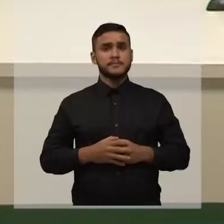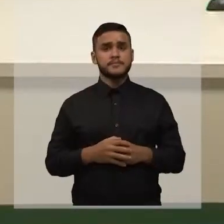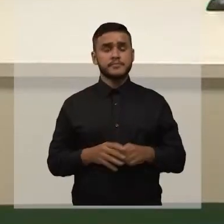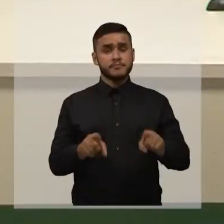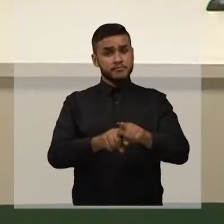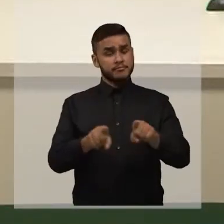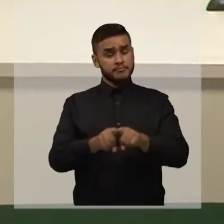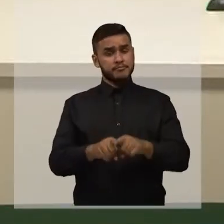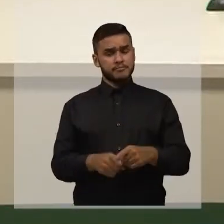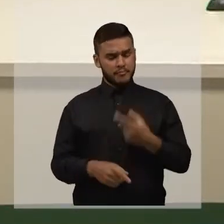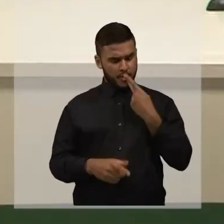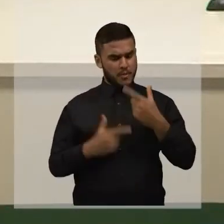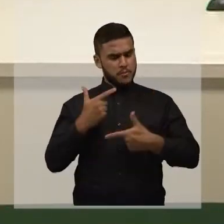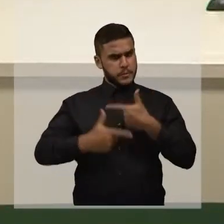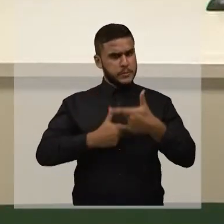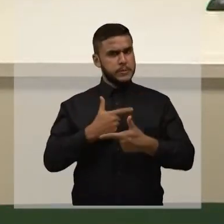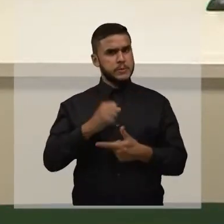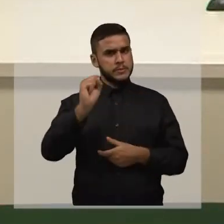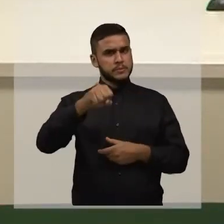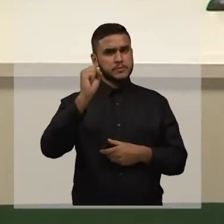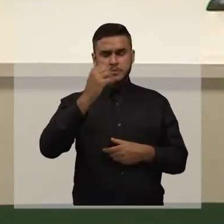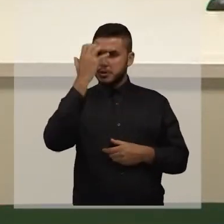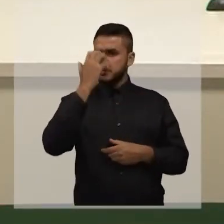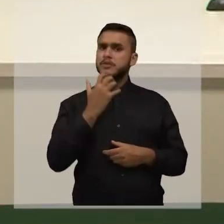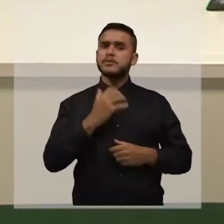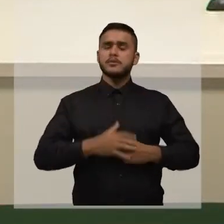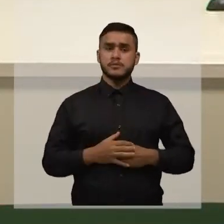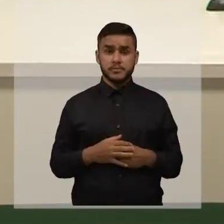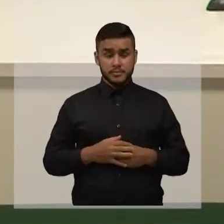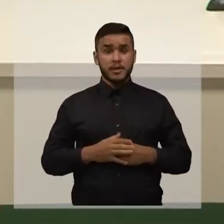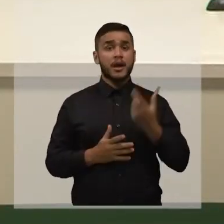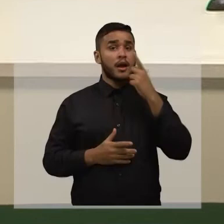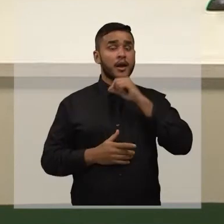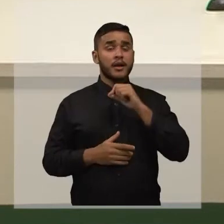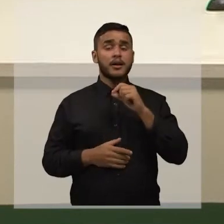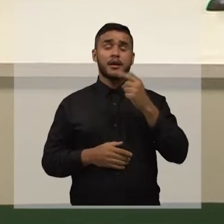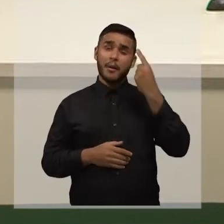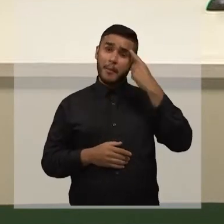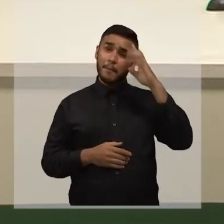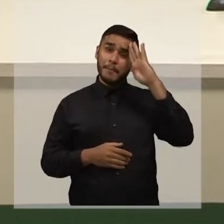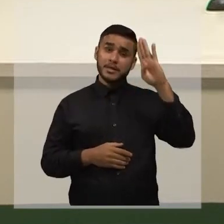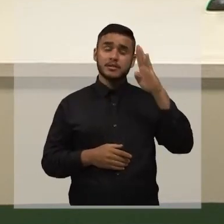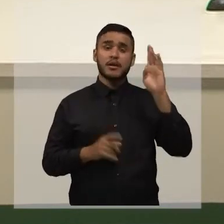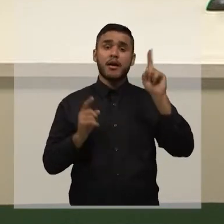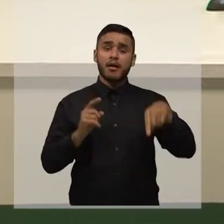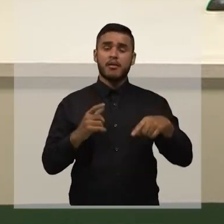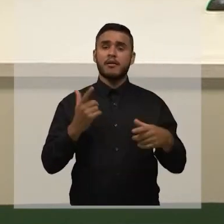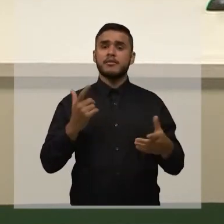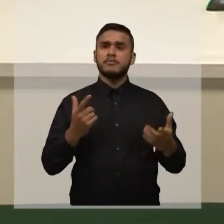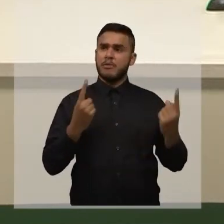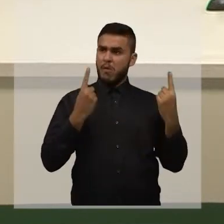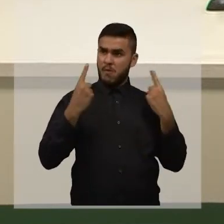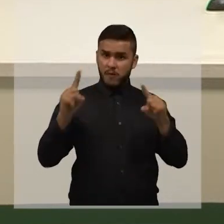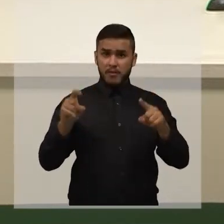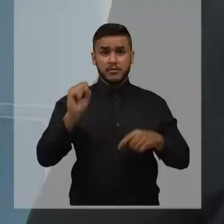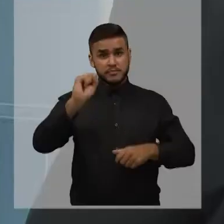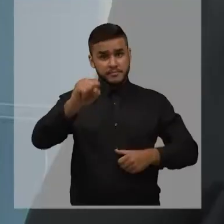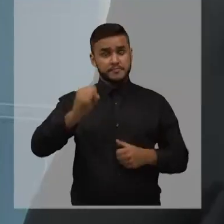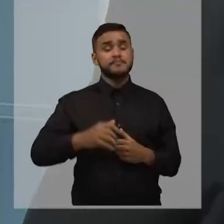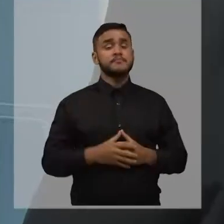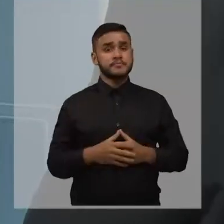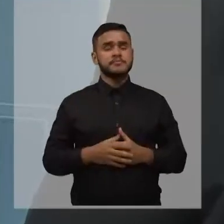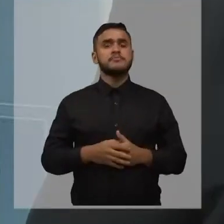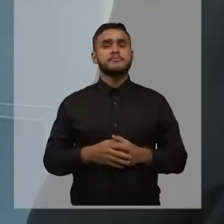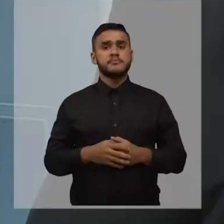e fez um trabalho belíssimo nos 4 primeiros anos, e o calcanhar de Aquiles que ele tinha, ele fez o enfrentamento. Ele está fazendo enfrentamento. E